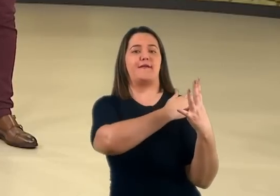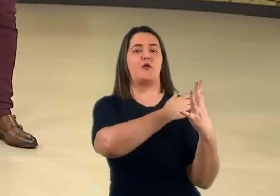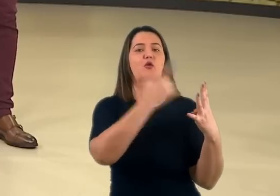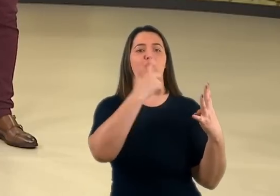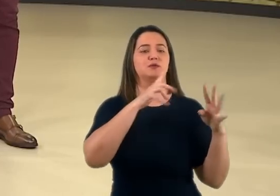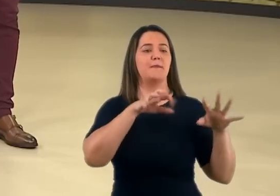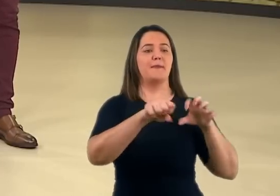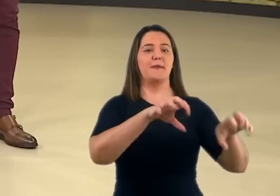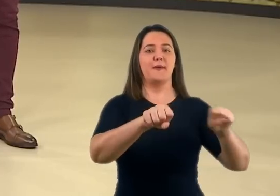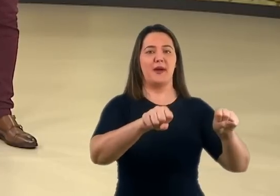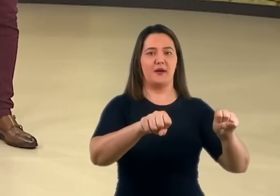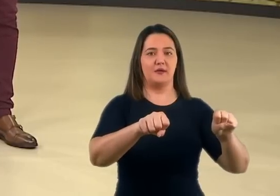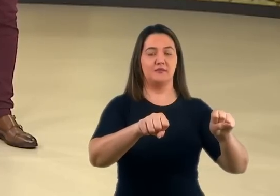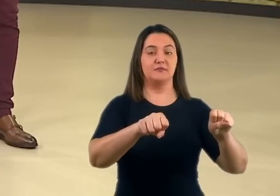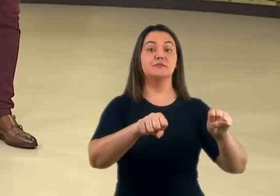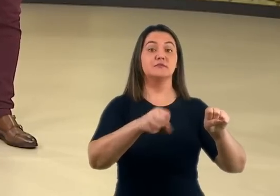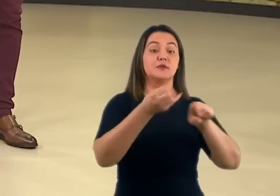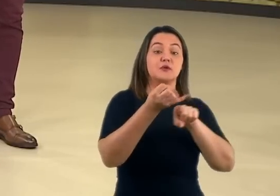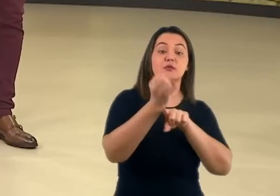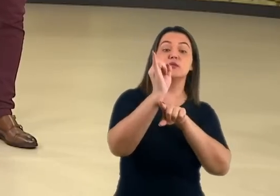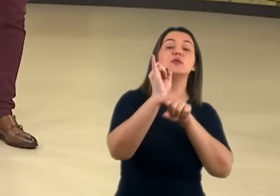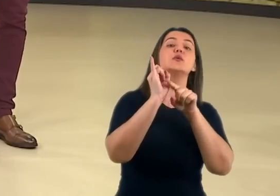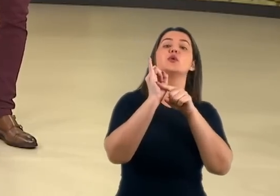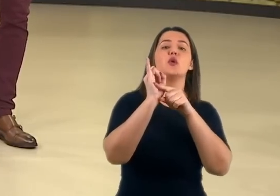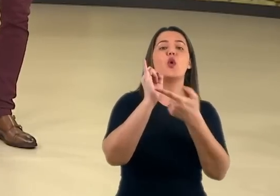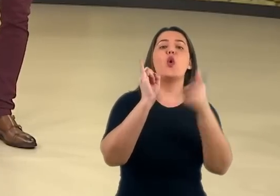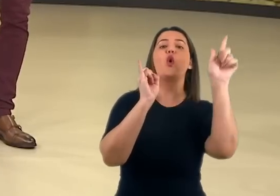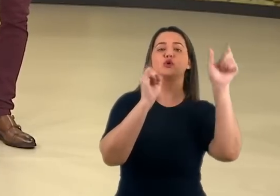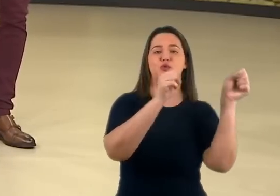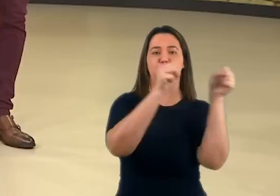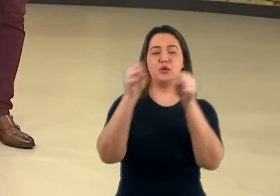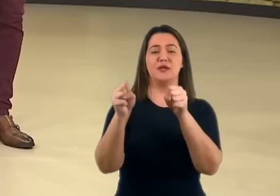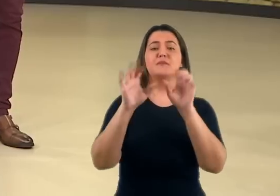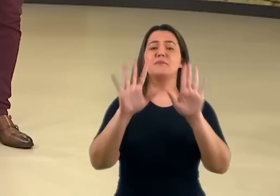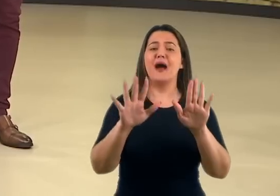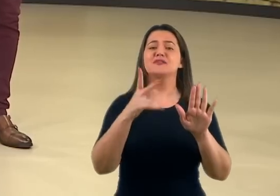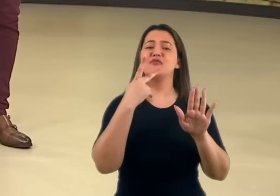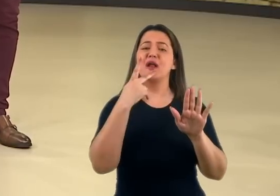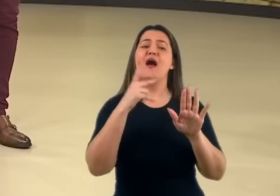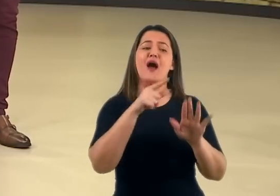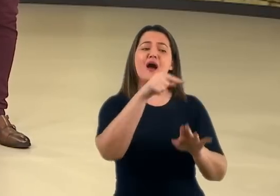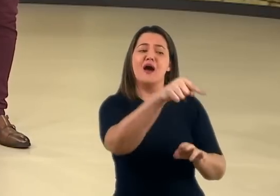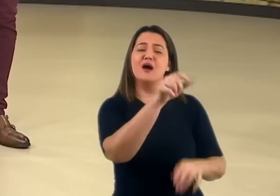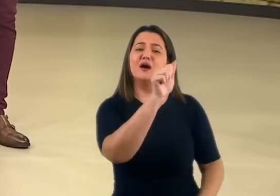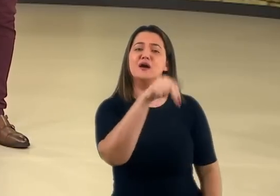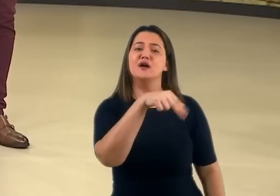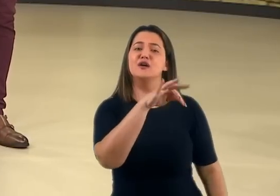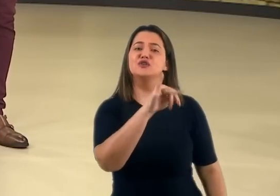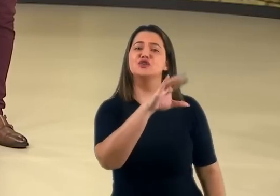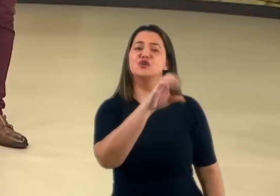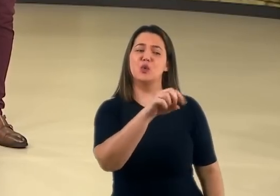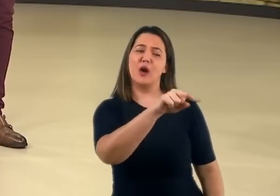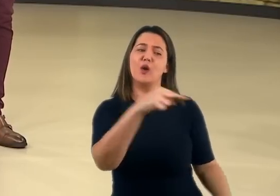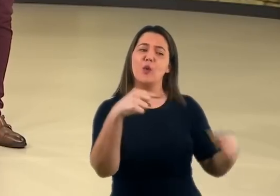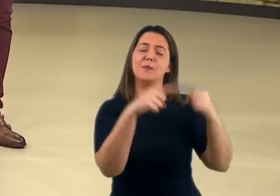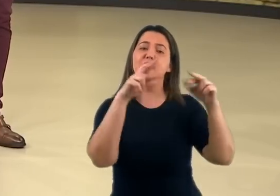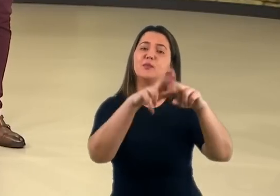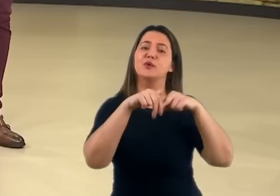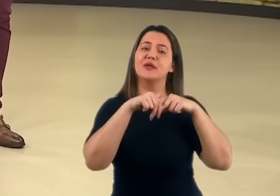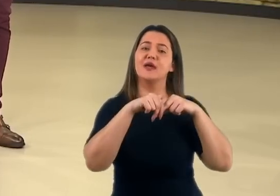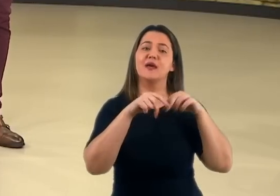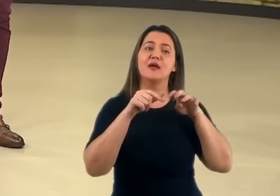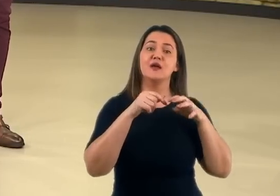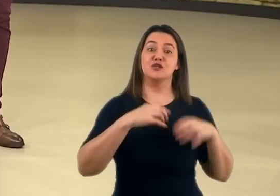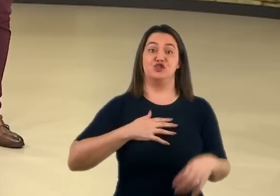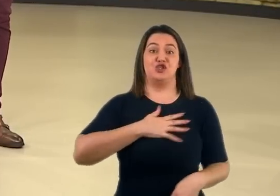pequeno aqui de Daniel capítulo 8. Antíoco, na verdade, governou apenas uma pequena parte, eu diria assim, do antigo